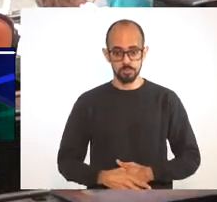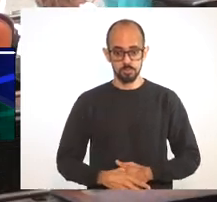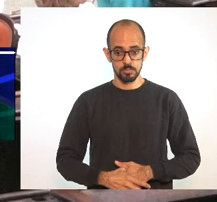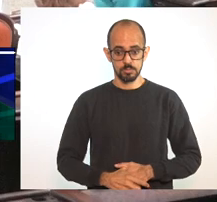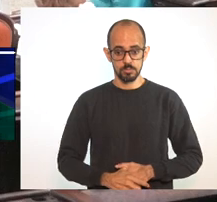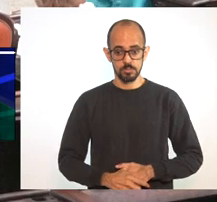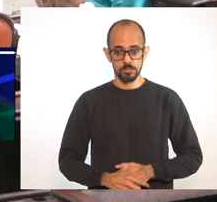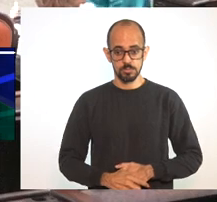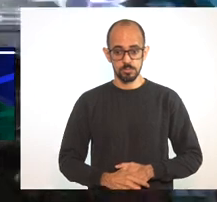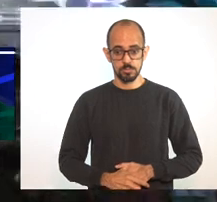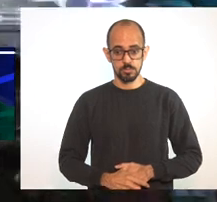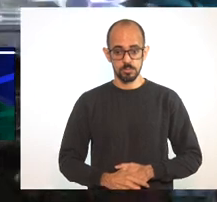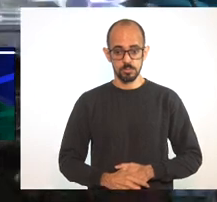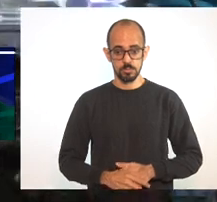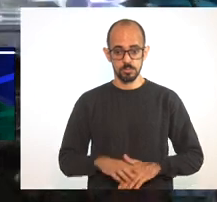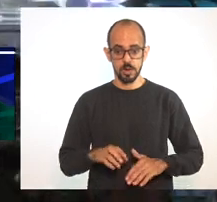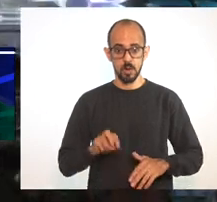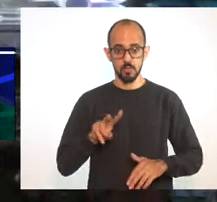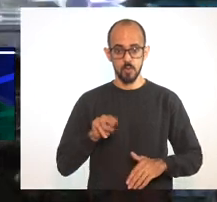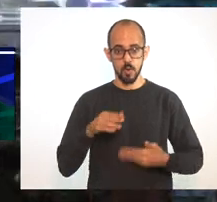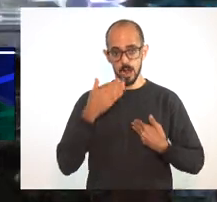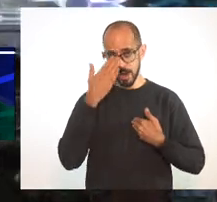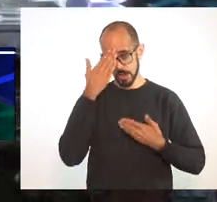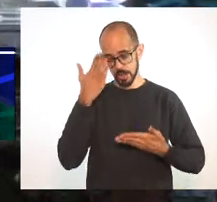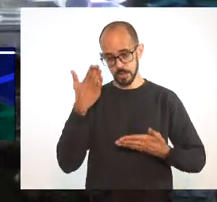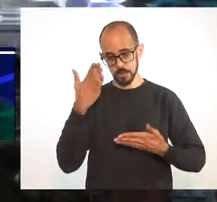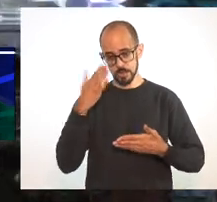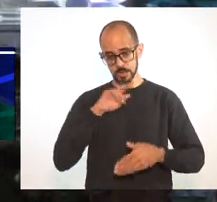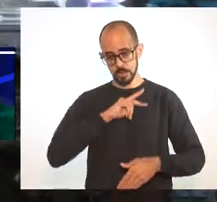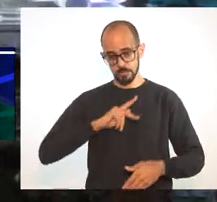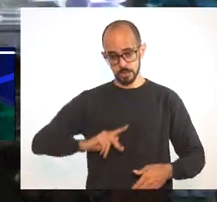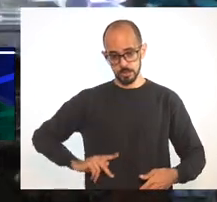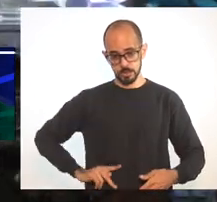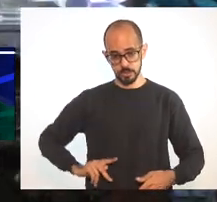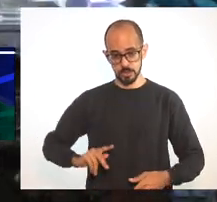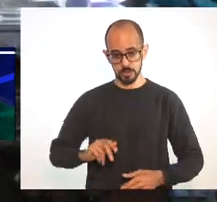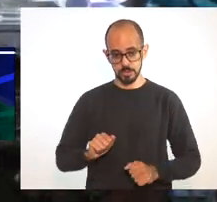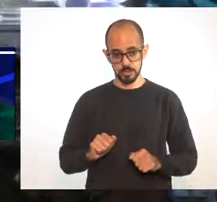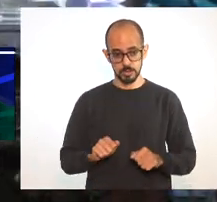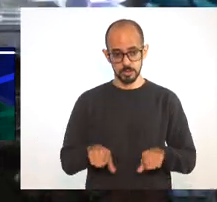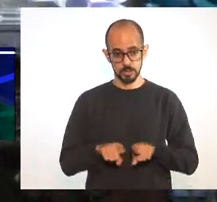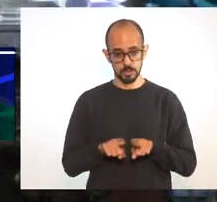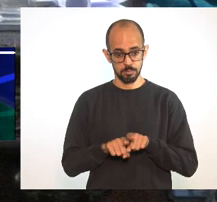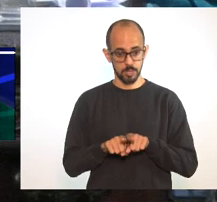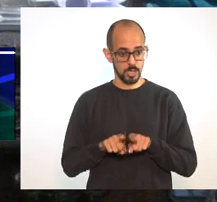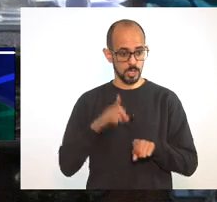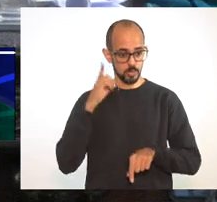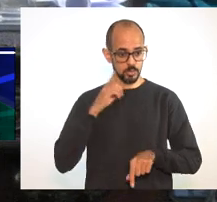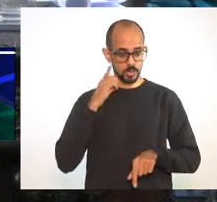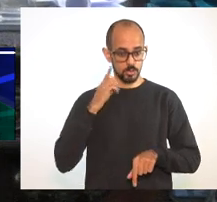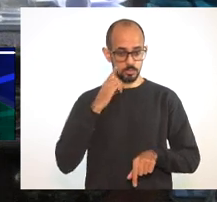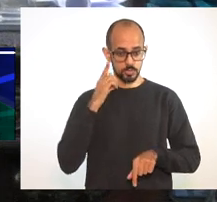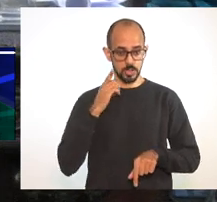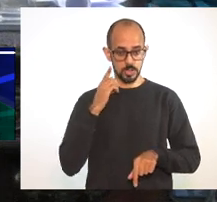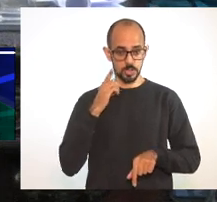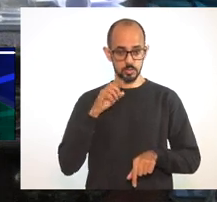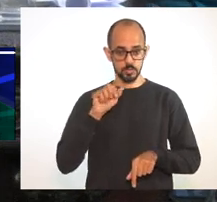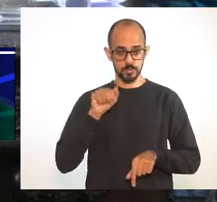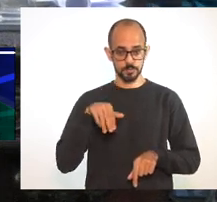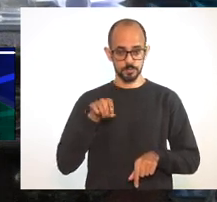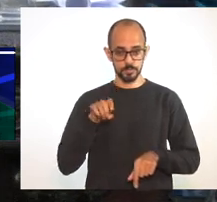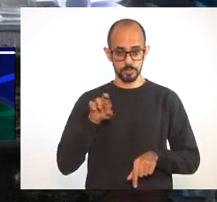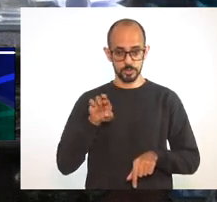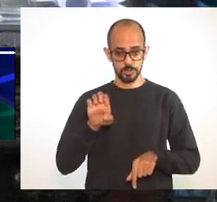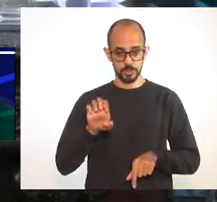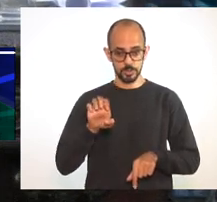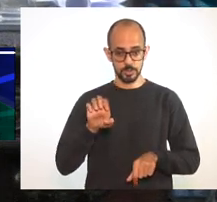Eu vou agradecer à presidência, ao deputado André